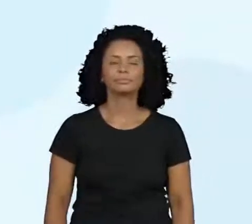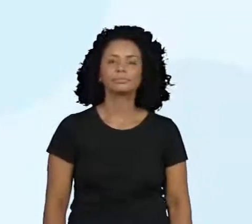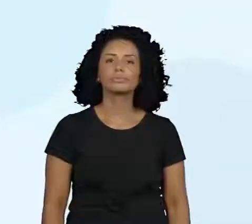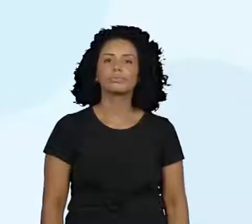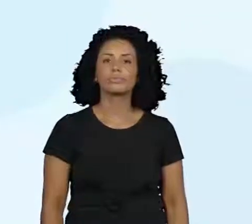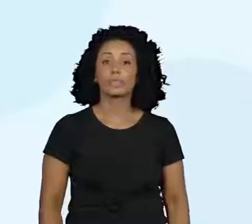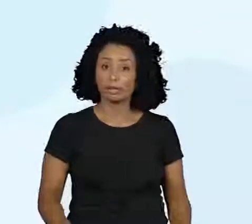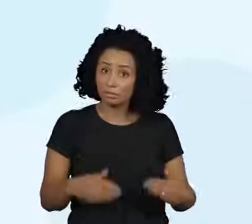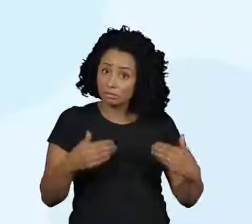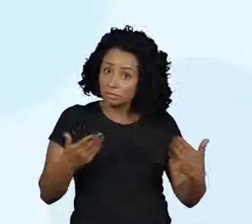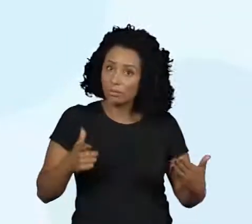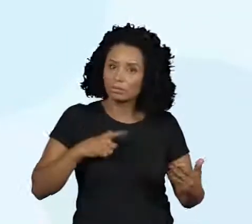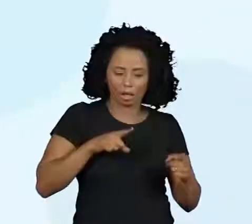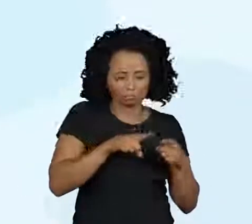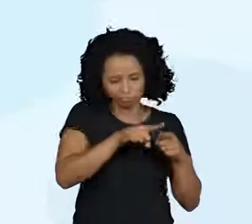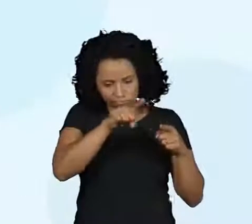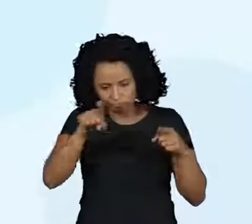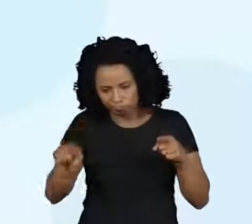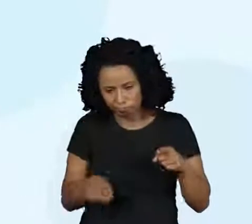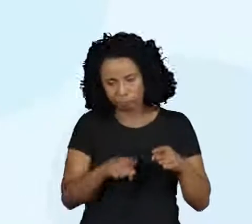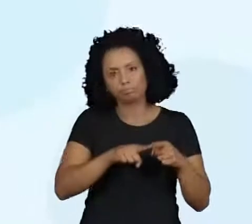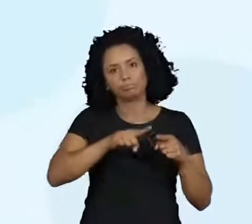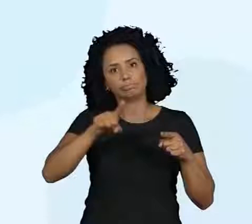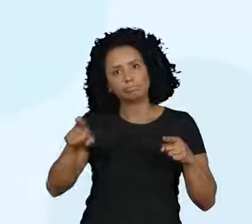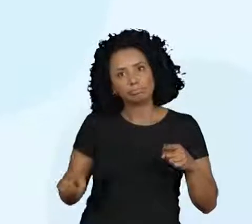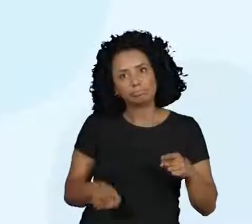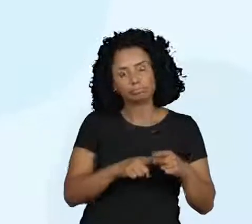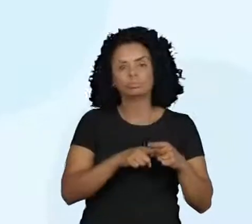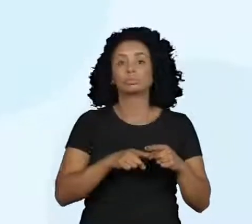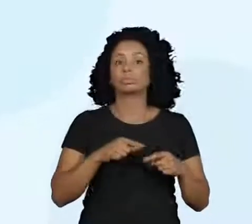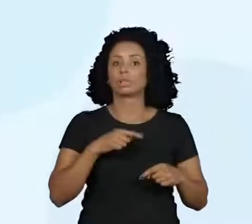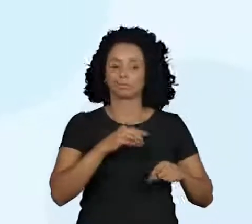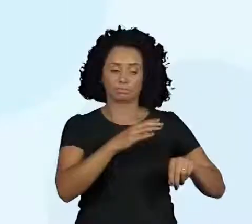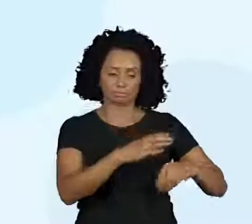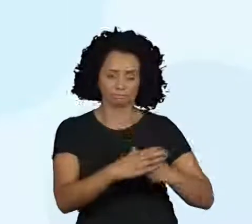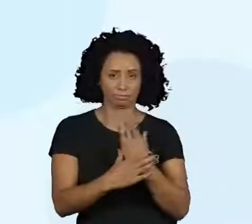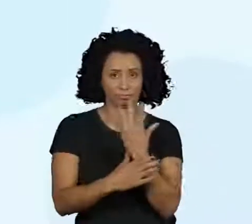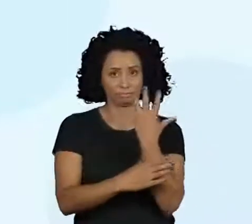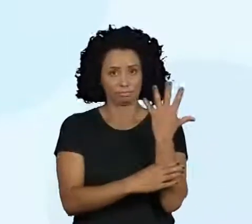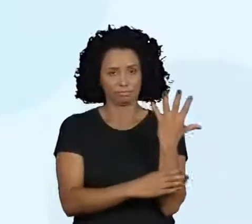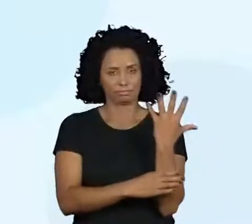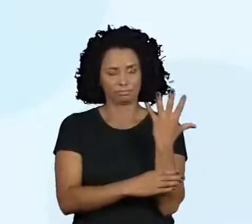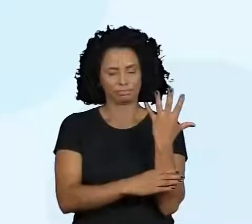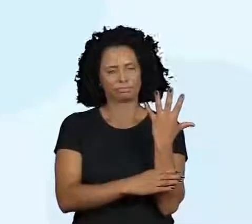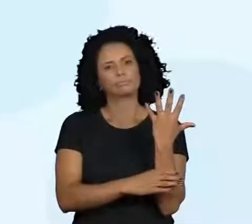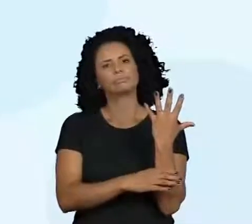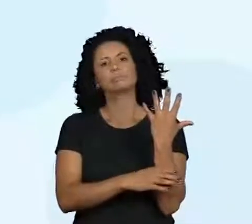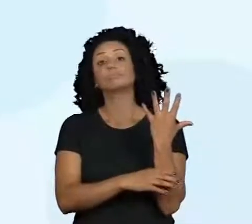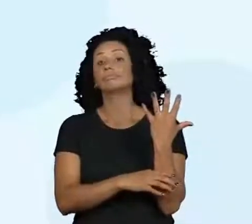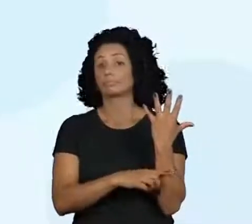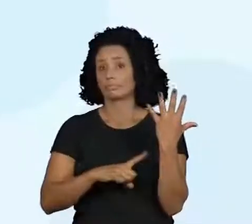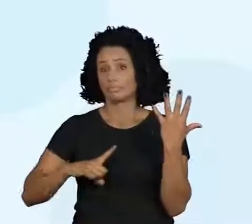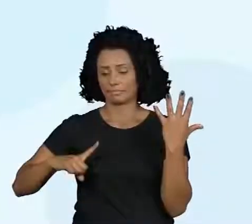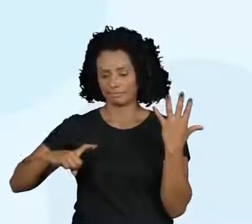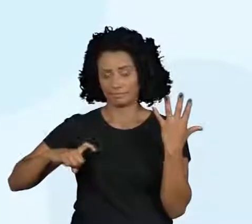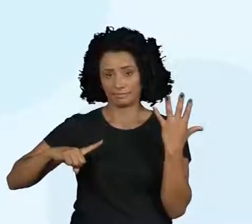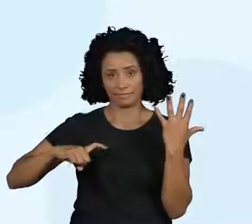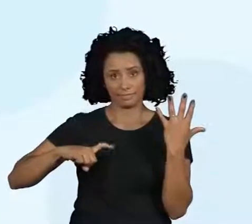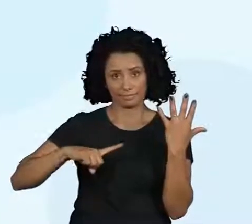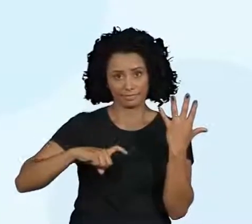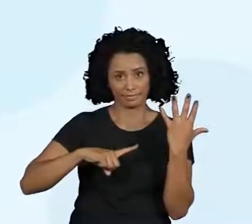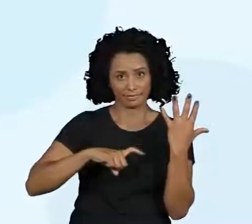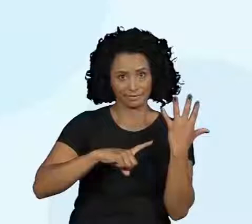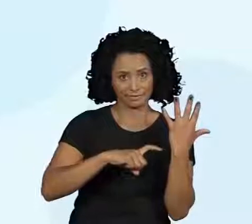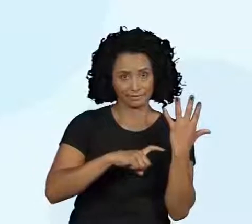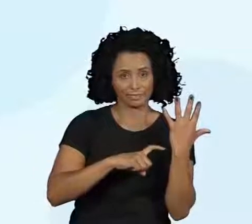Então, a gente tem nessa cadeia alimentar o produtor, que é a planta, o consumidor primário, que é a